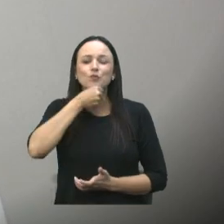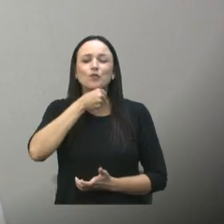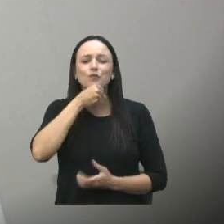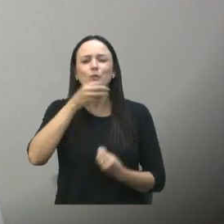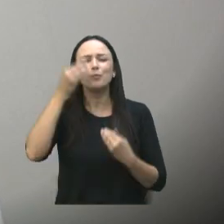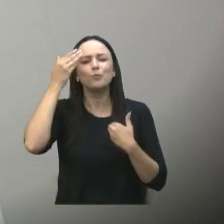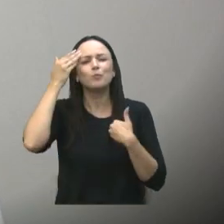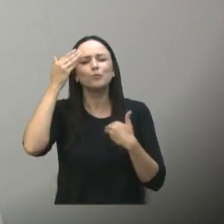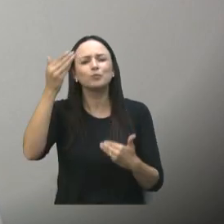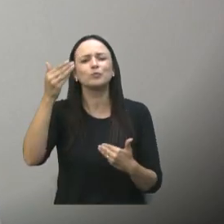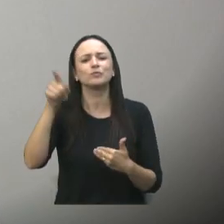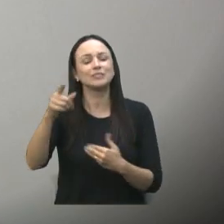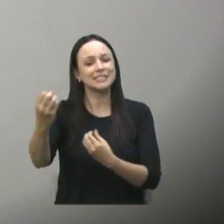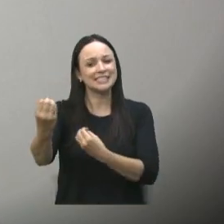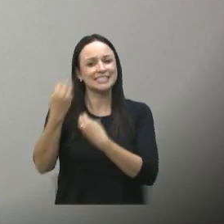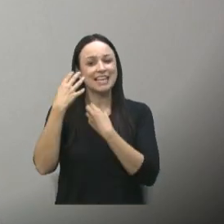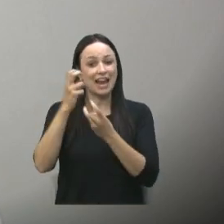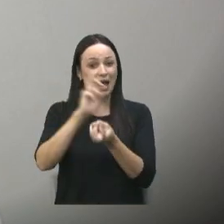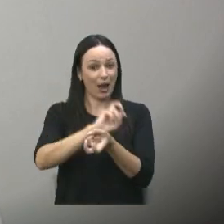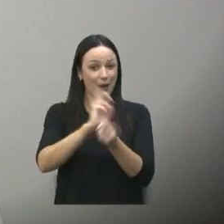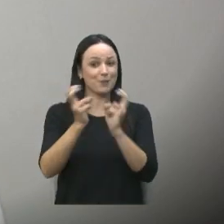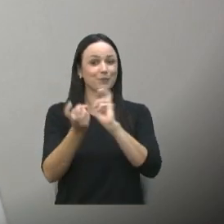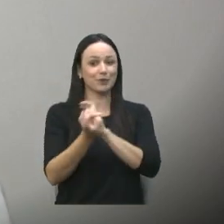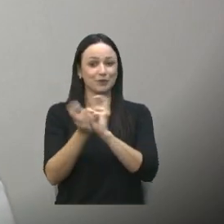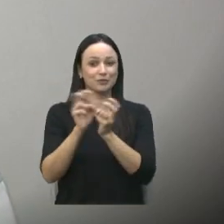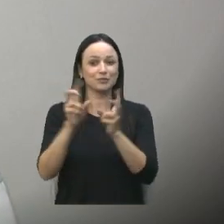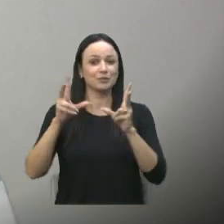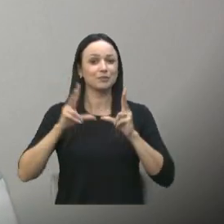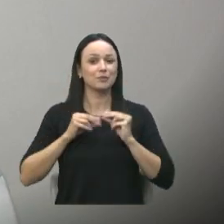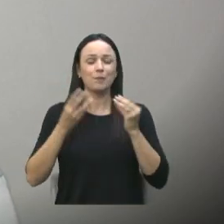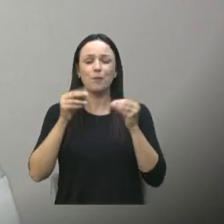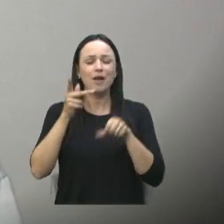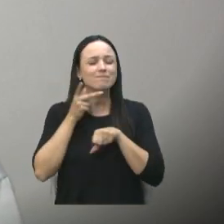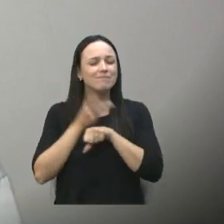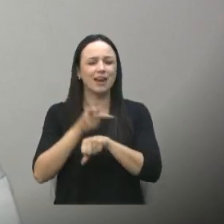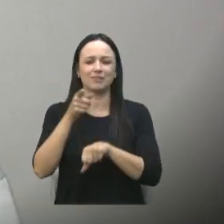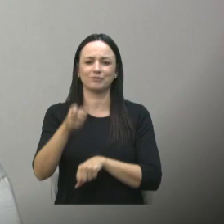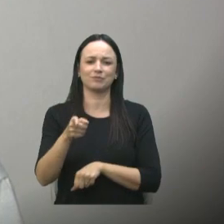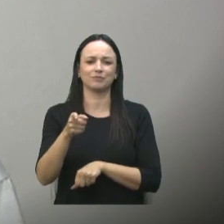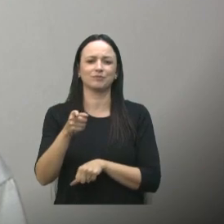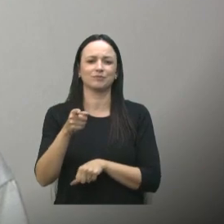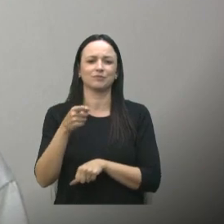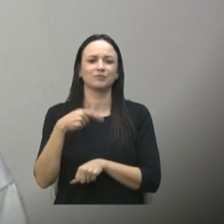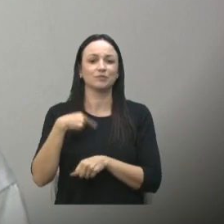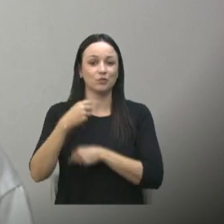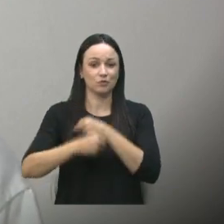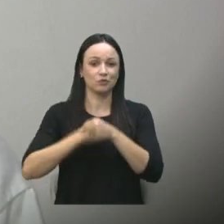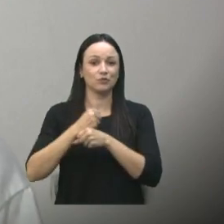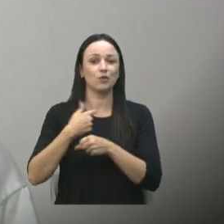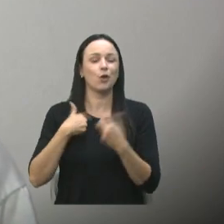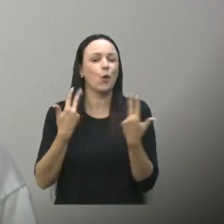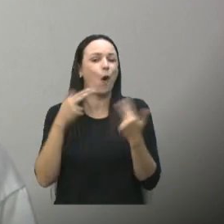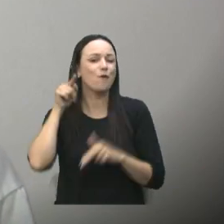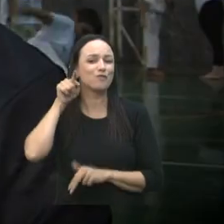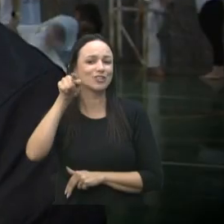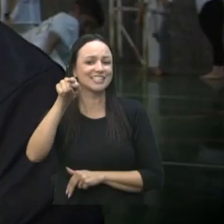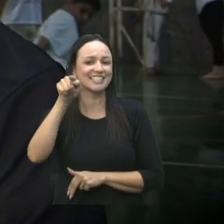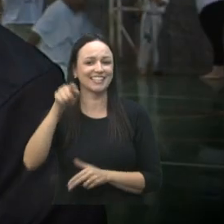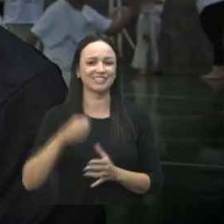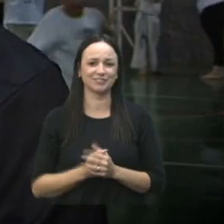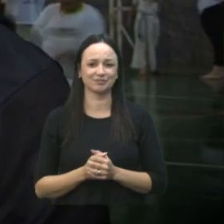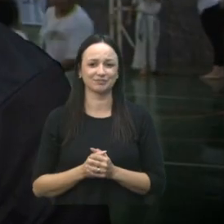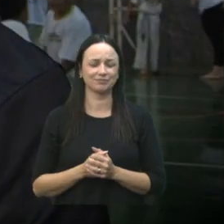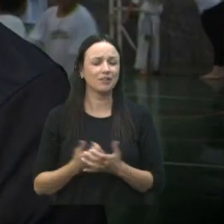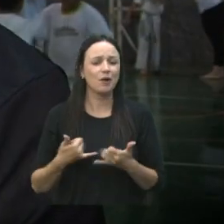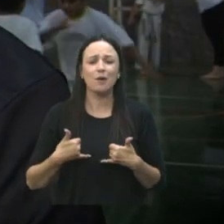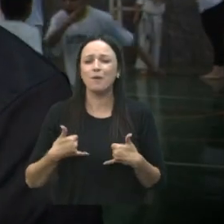obrigado por ter me ensinado capoeira. Você merece esse prêmio e daqui a alguns anos eu vou ser igual a você. É um